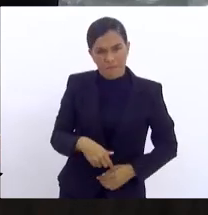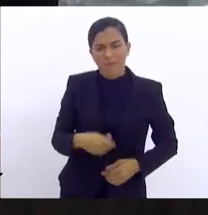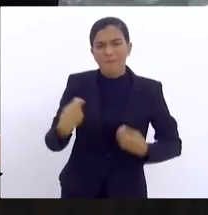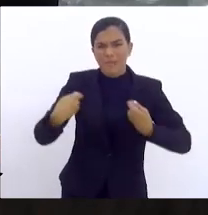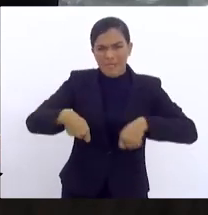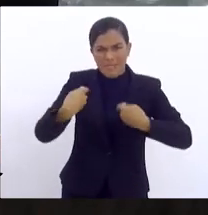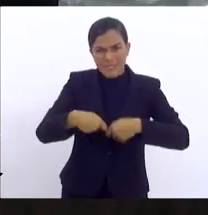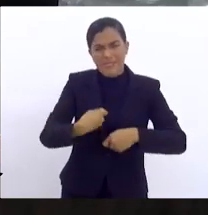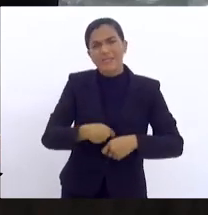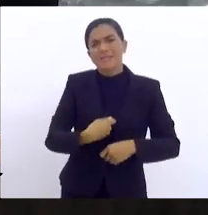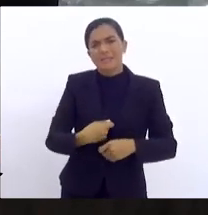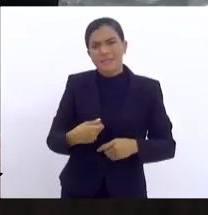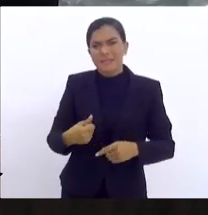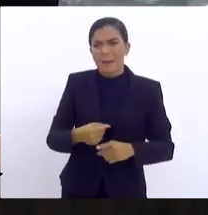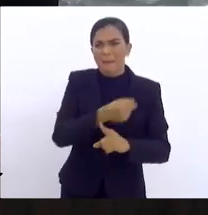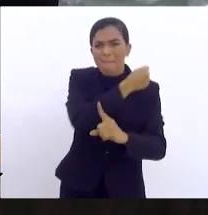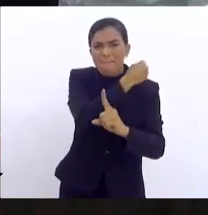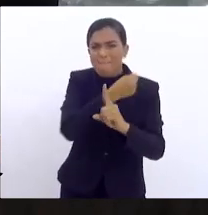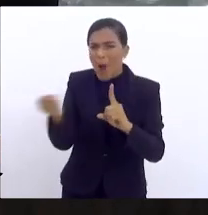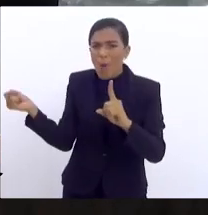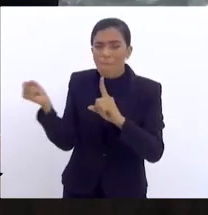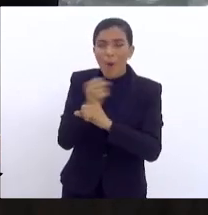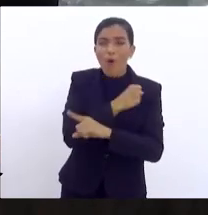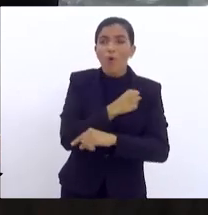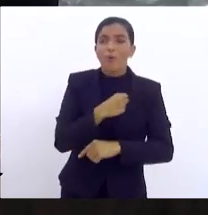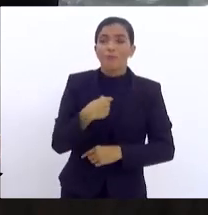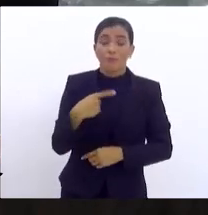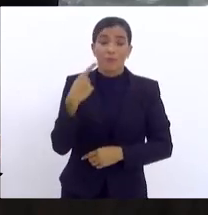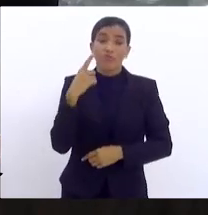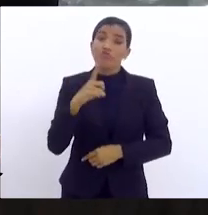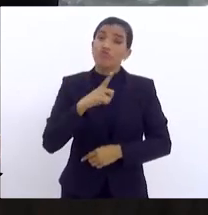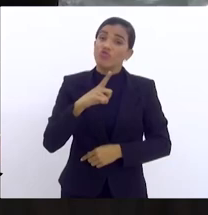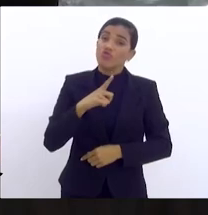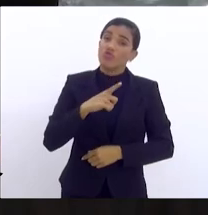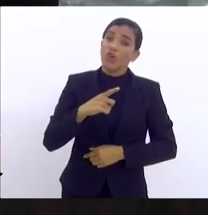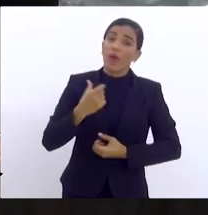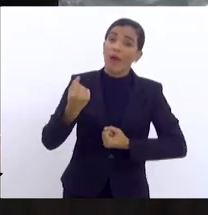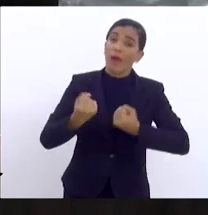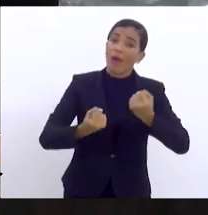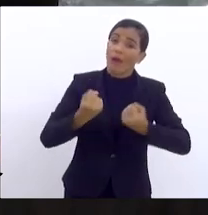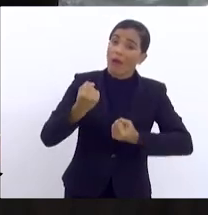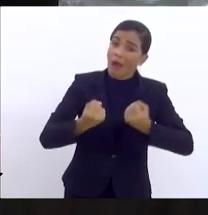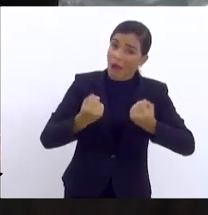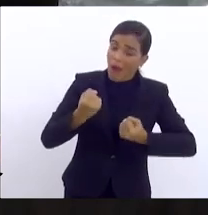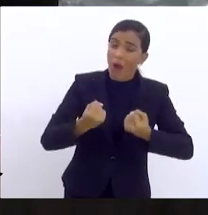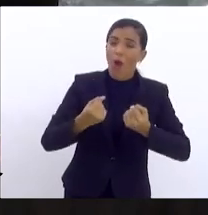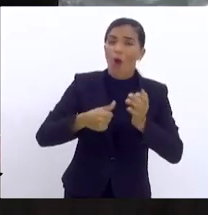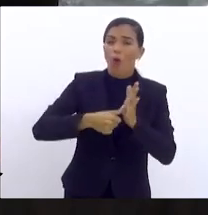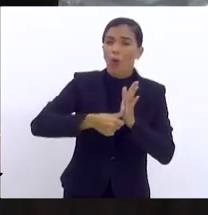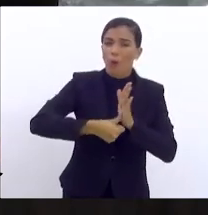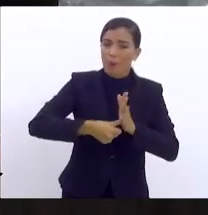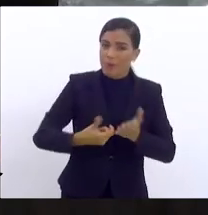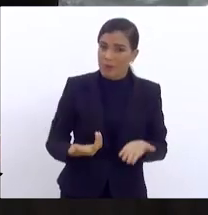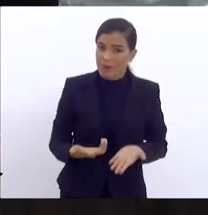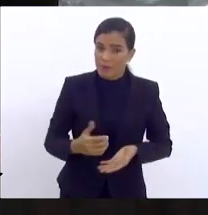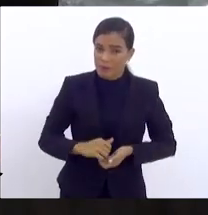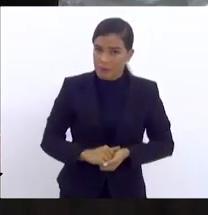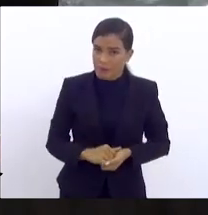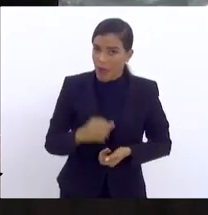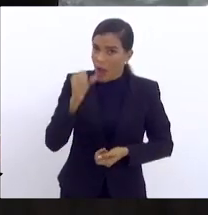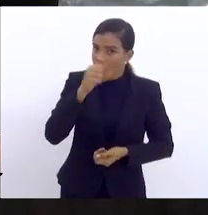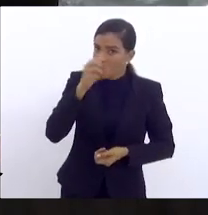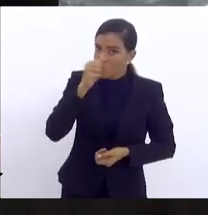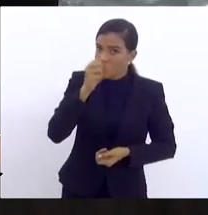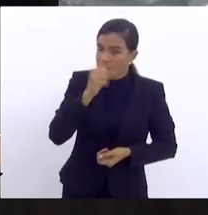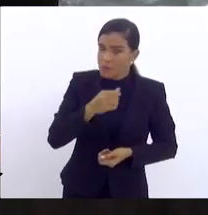ali Teve uma época Coronel não era o seu comando não estava chegando ali na Automóvel Clube Isso é uma absurdo não tem